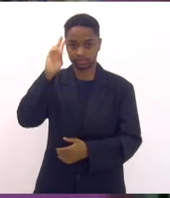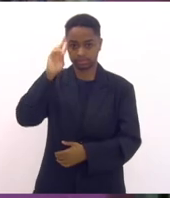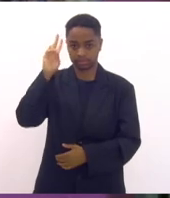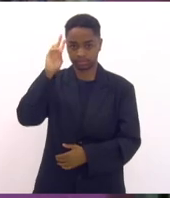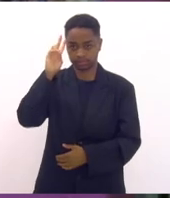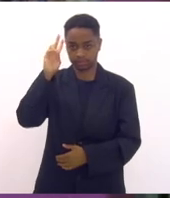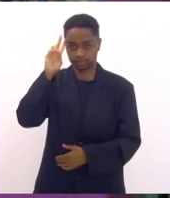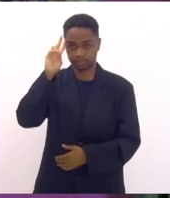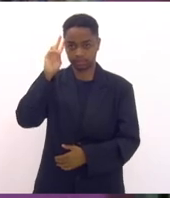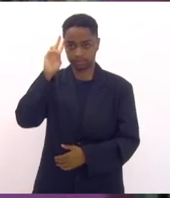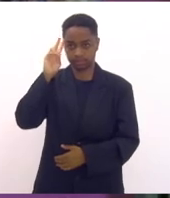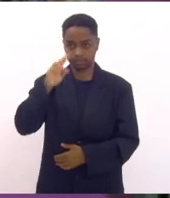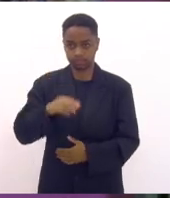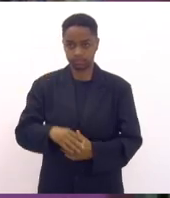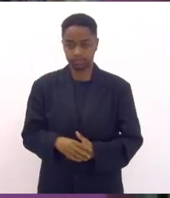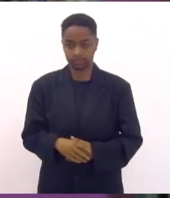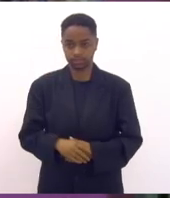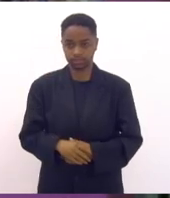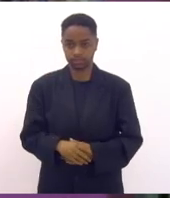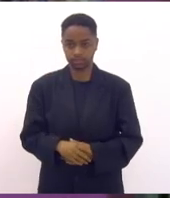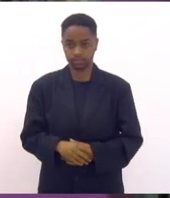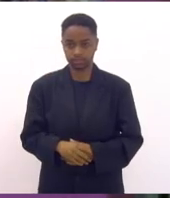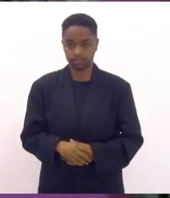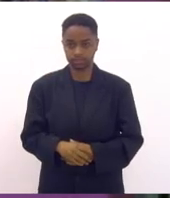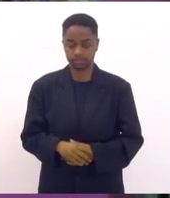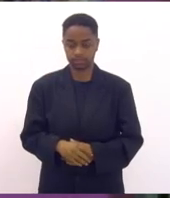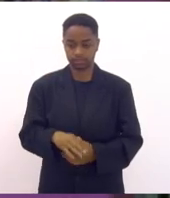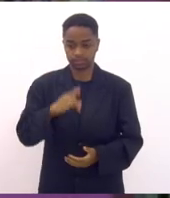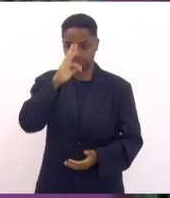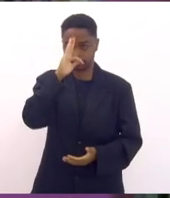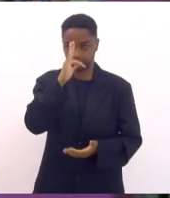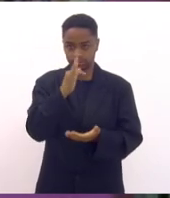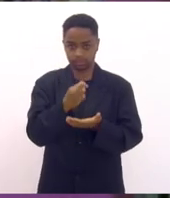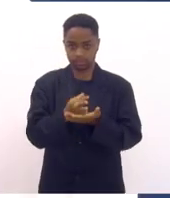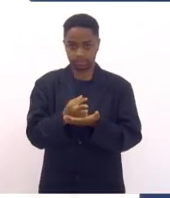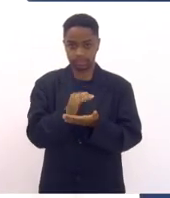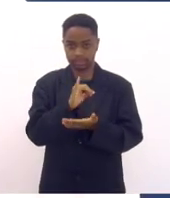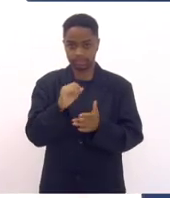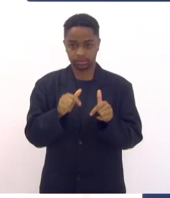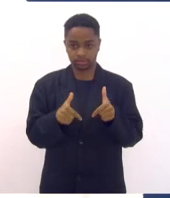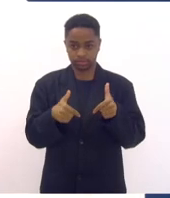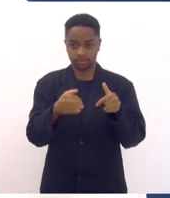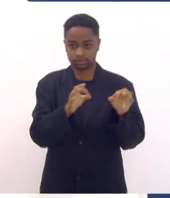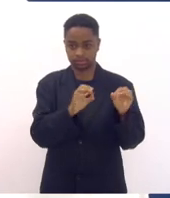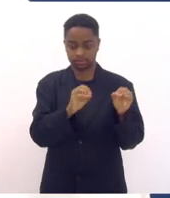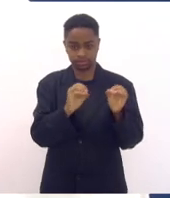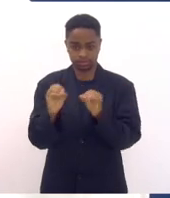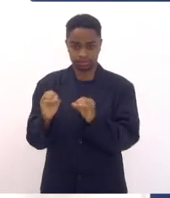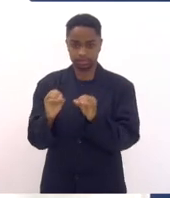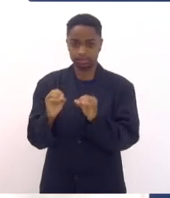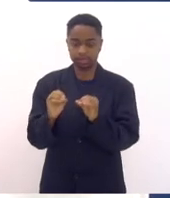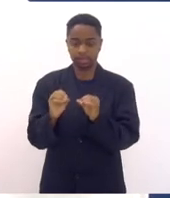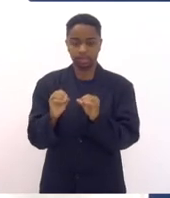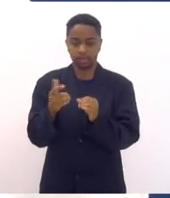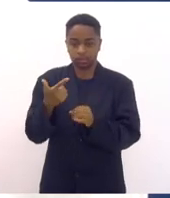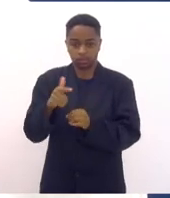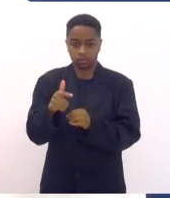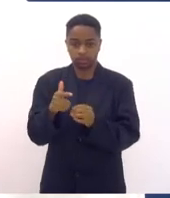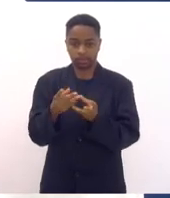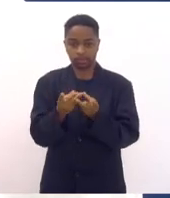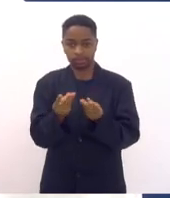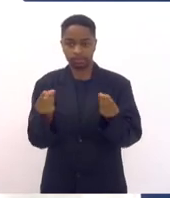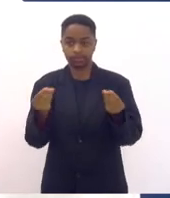simplesmente que a fé sem obras ela é morta e uma das